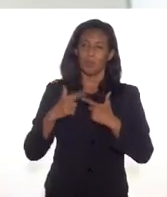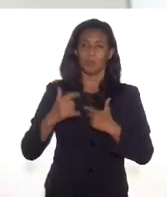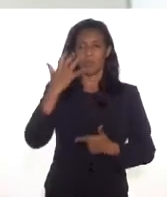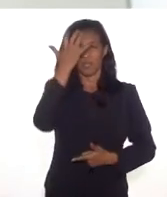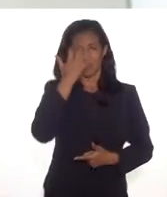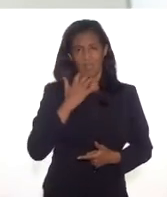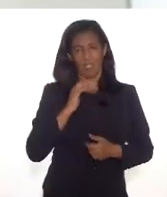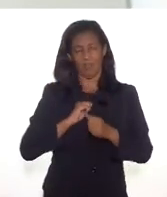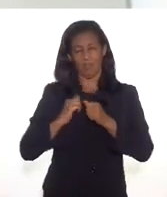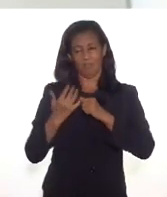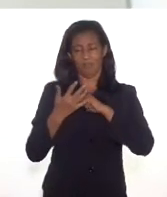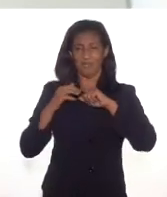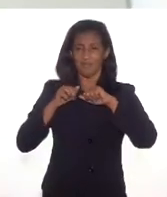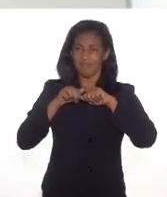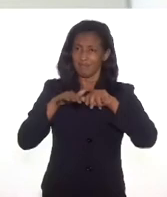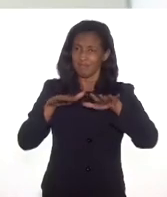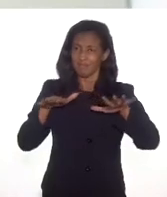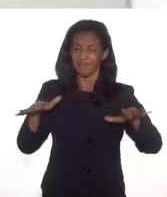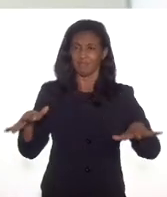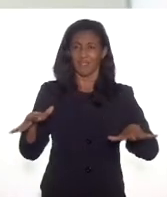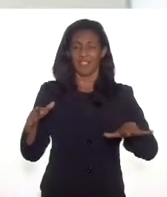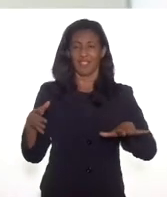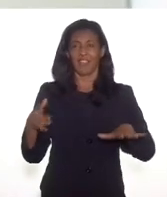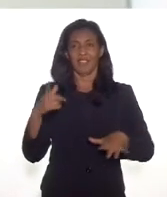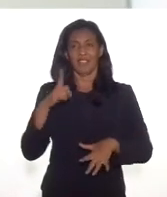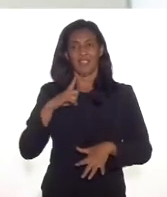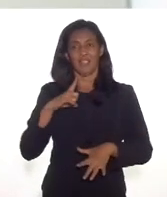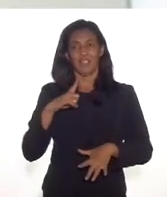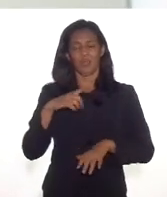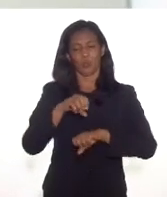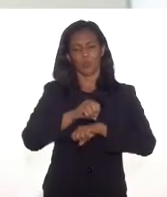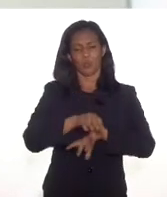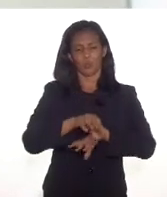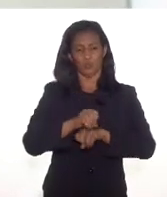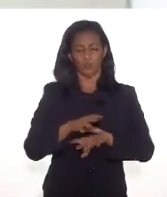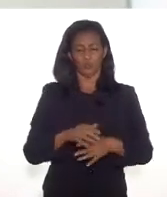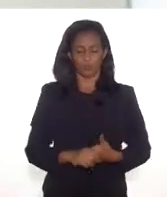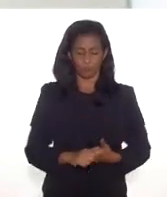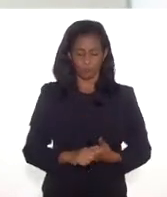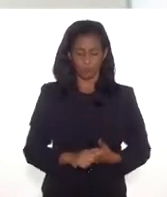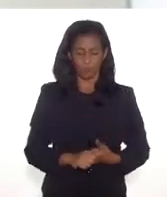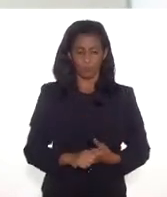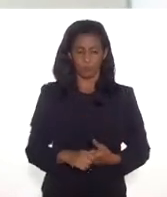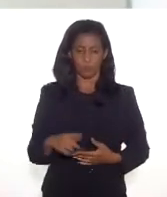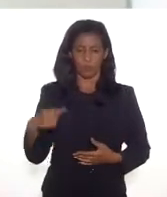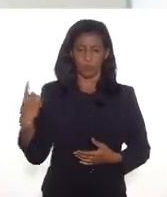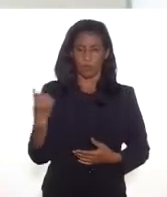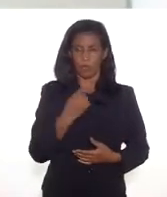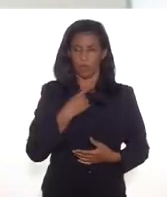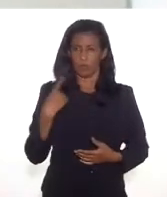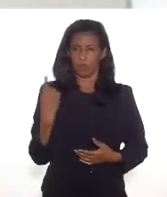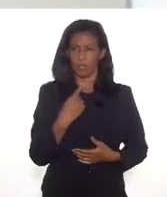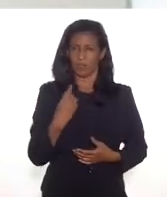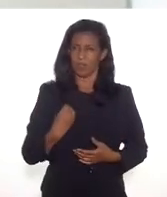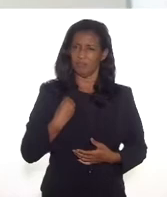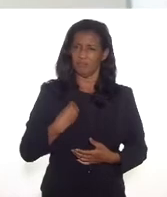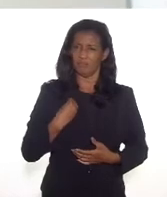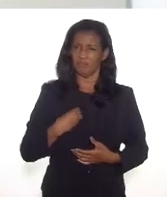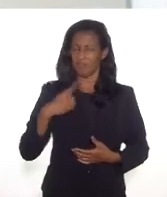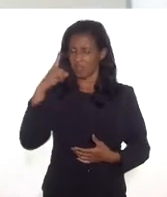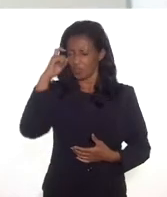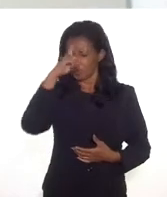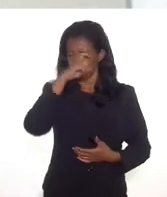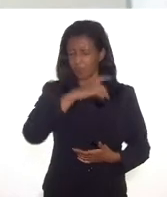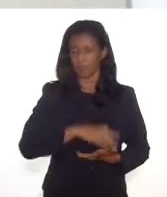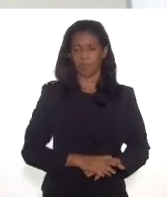os reflexos que essa pandemia está tendo na educação. A gente, senhor presidente, vive um cenário muito difícil. O